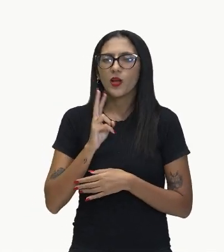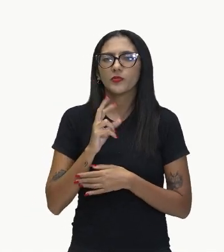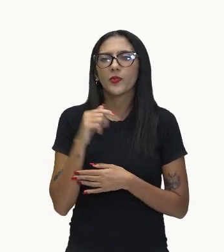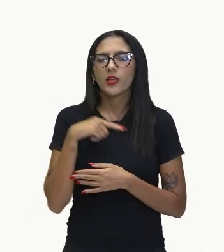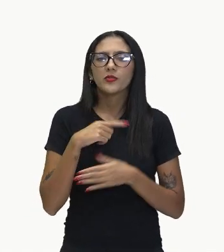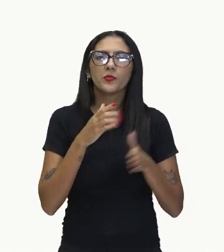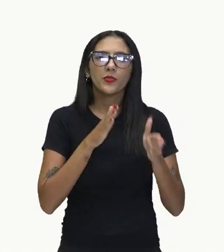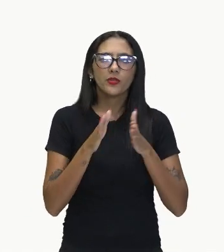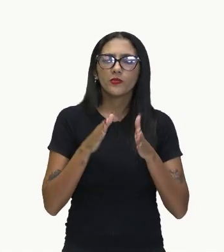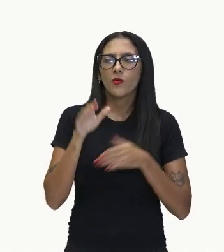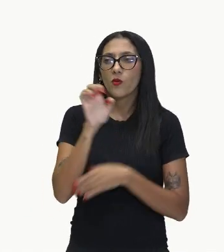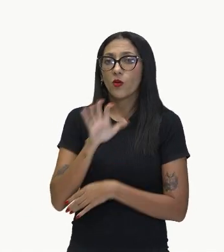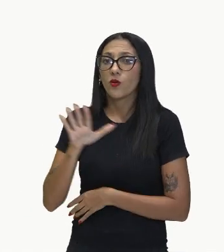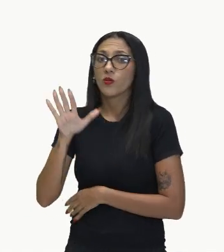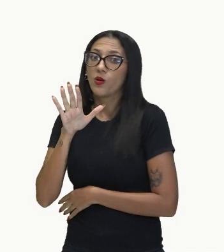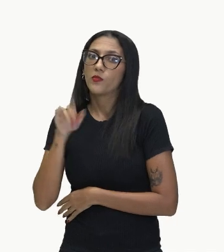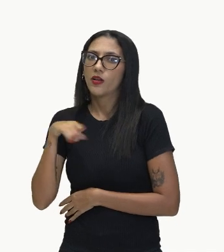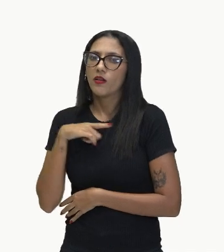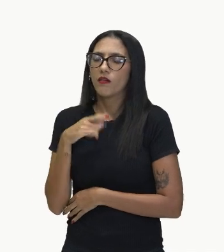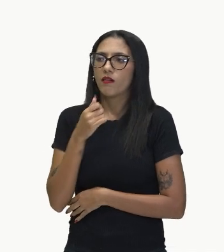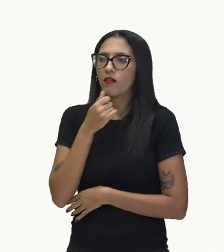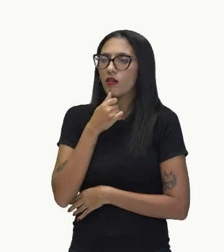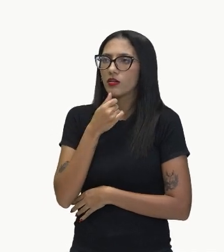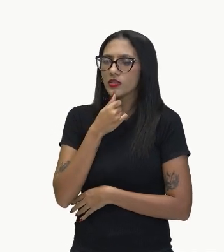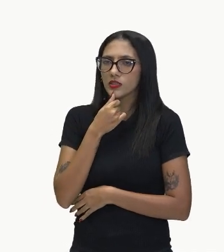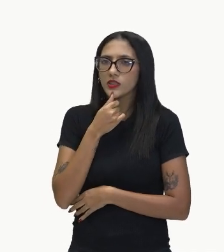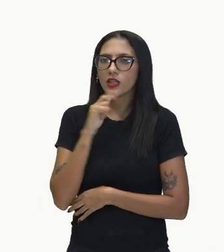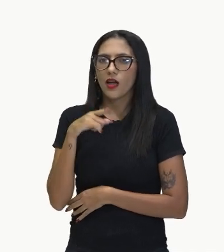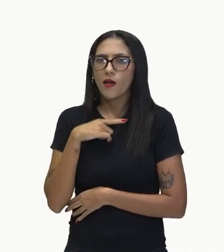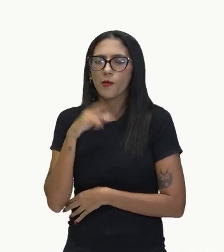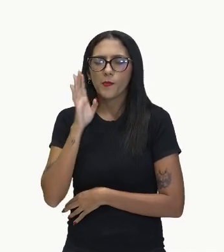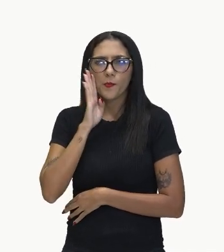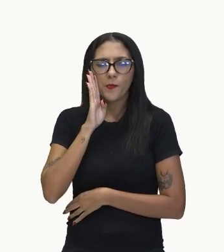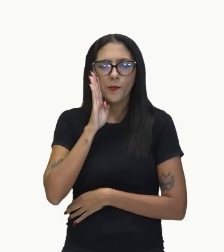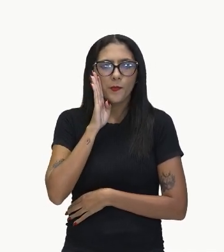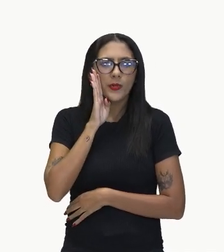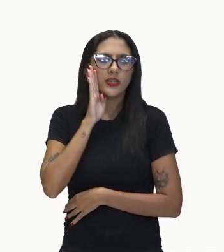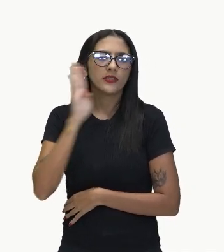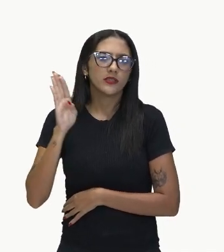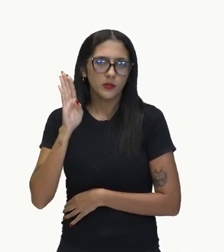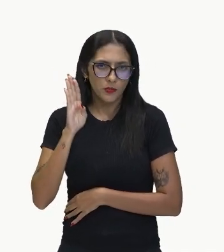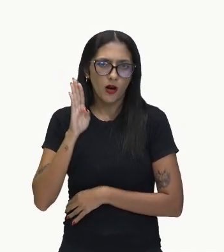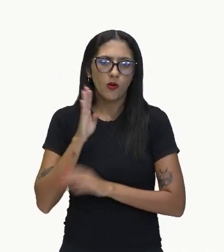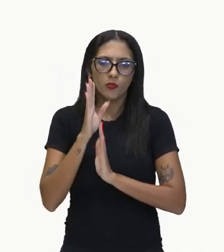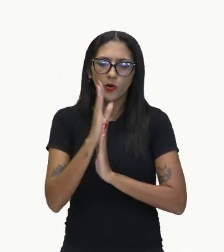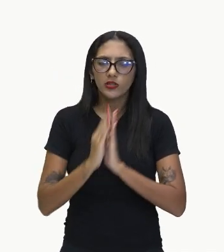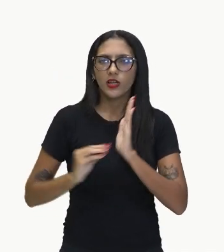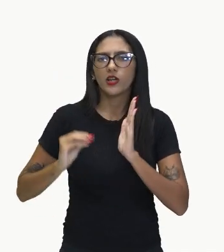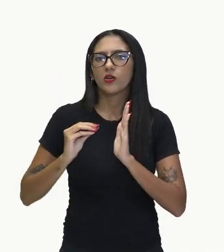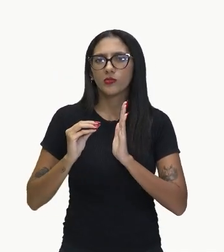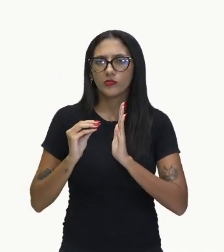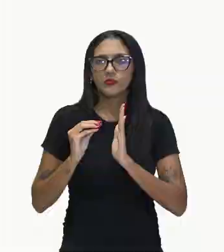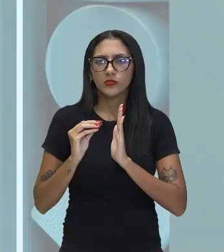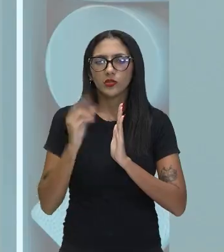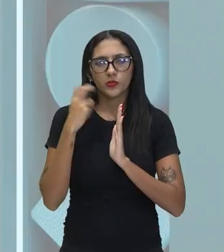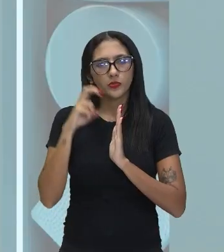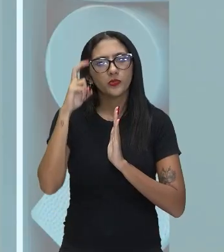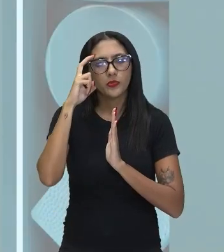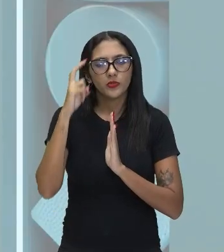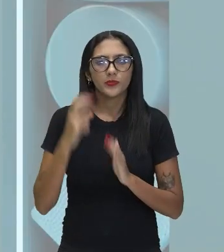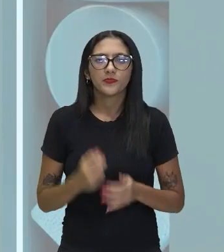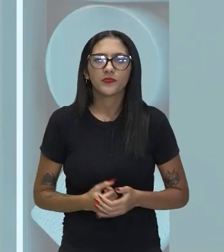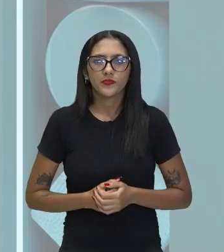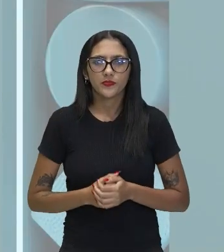a Europa ainda era a cultura de base, né, a cultura de referência, vamos dizer assim, existia